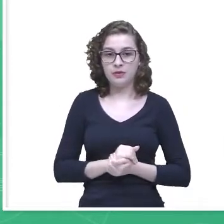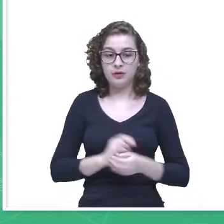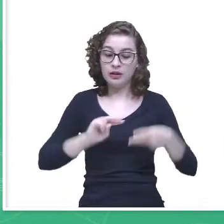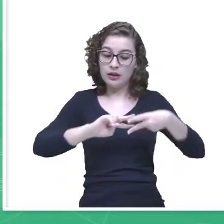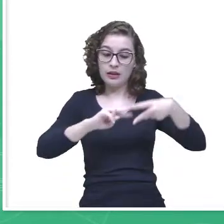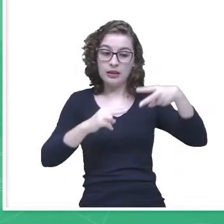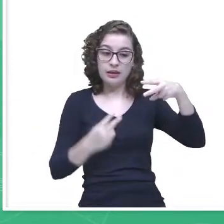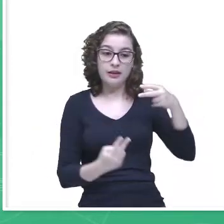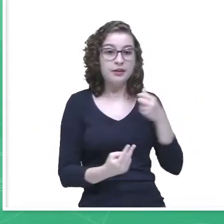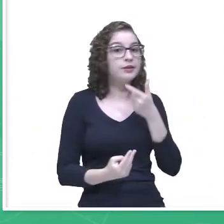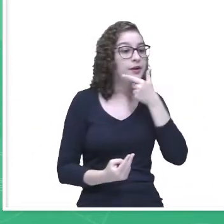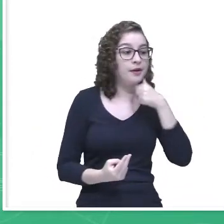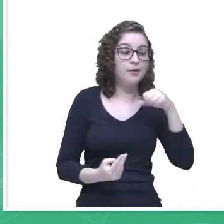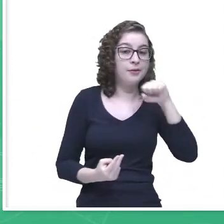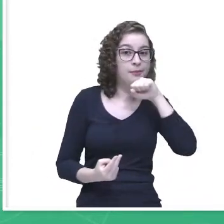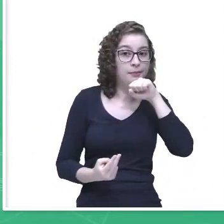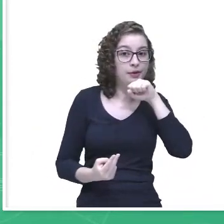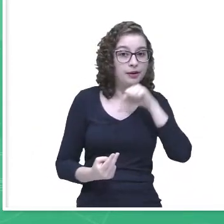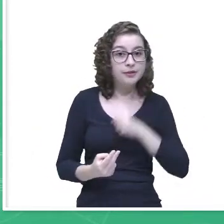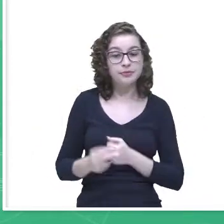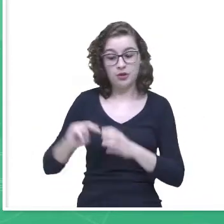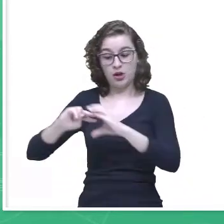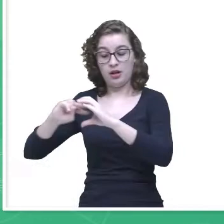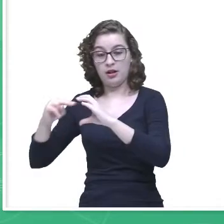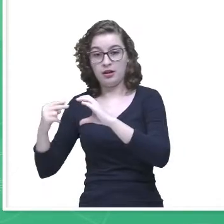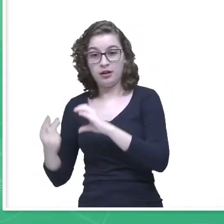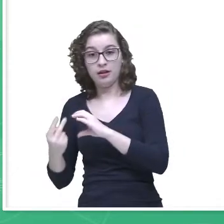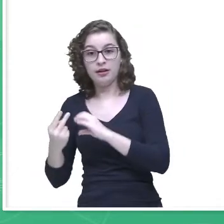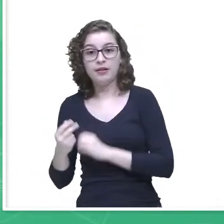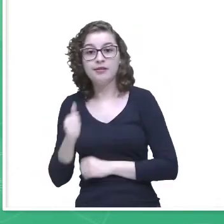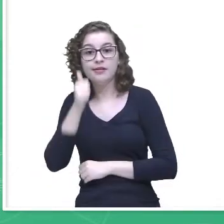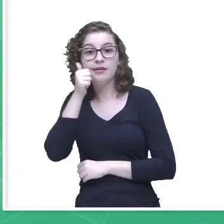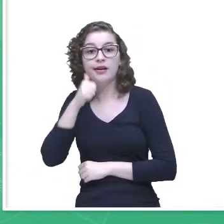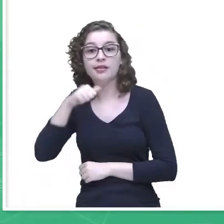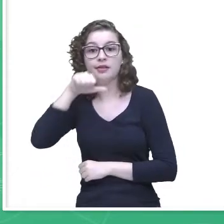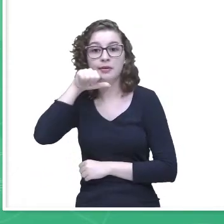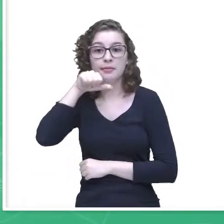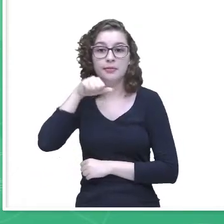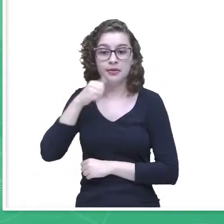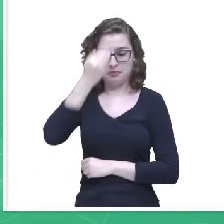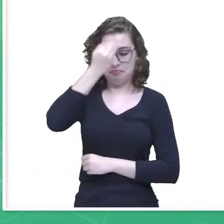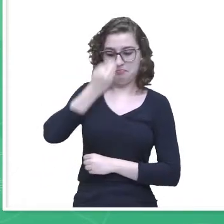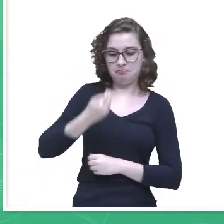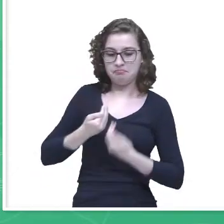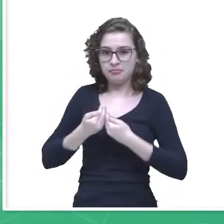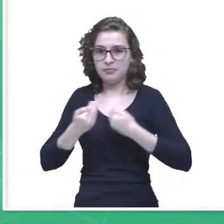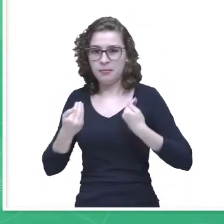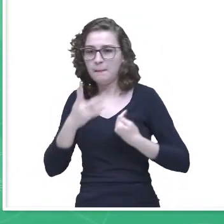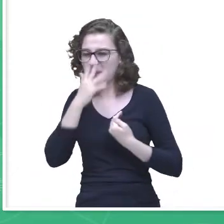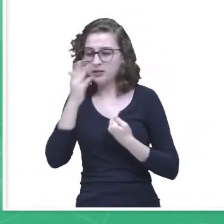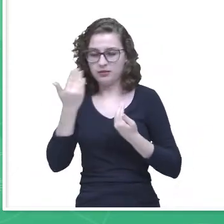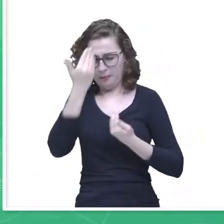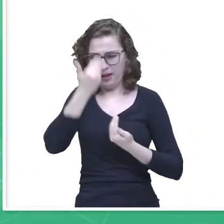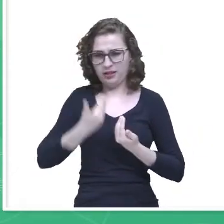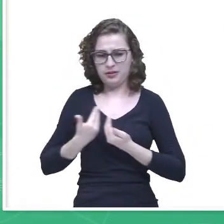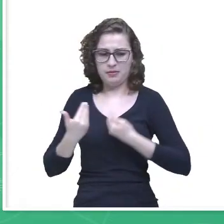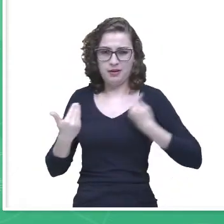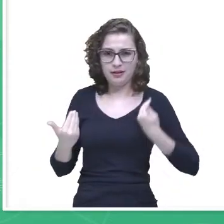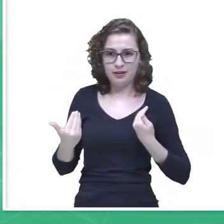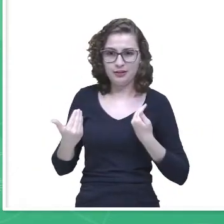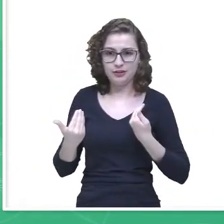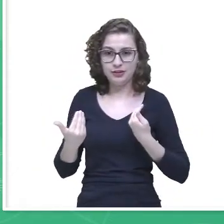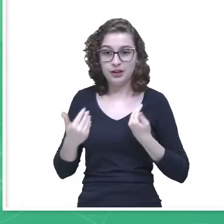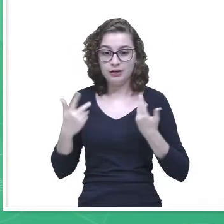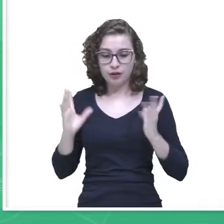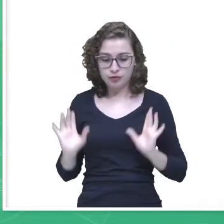papai e recebi também DNA de mamãe. Então, metade do meu DNA é do meu pai e metade do